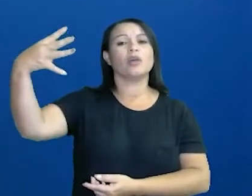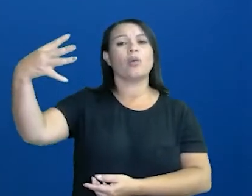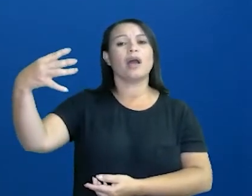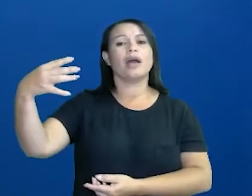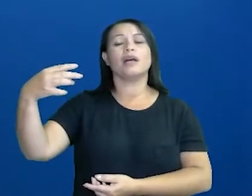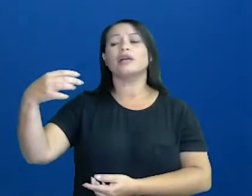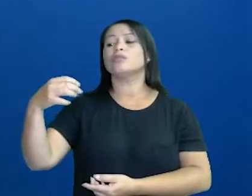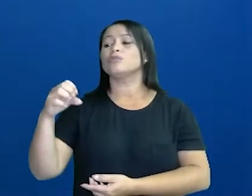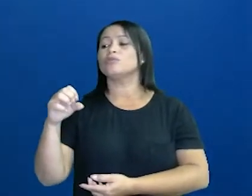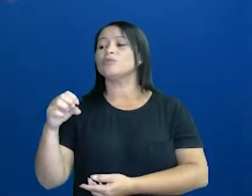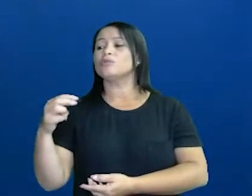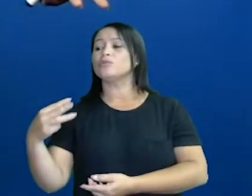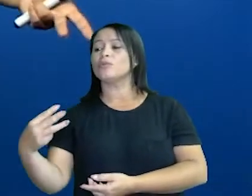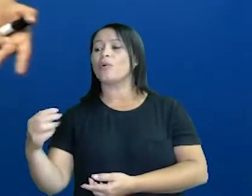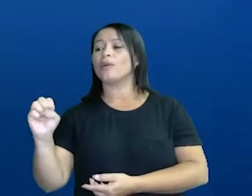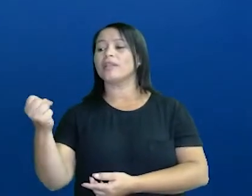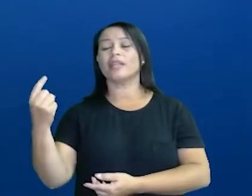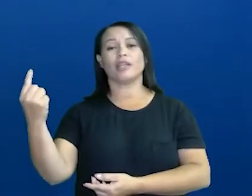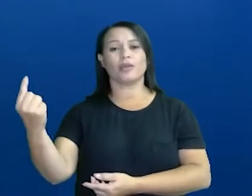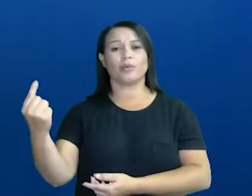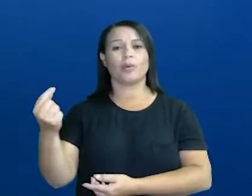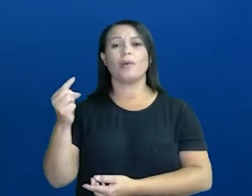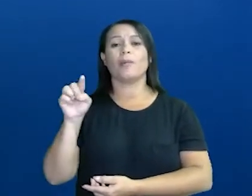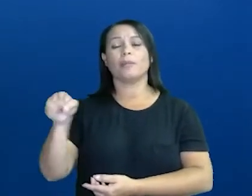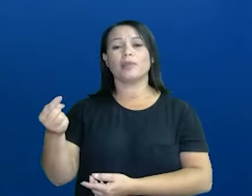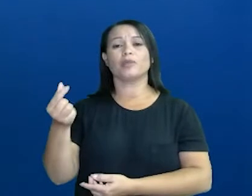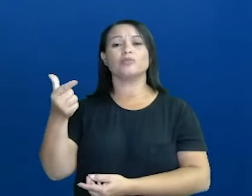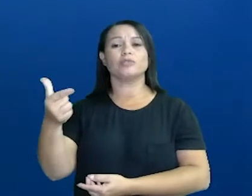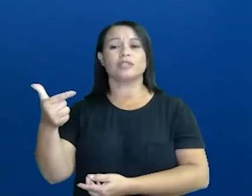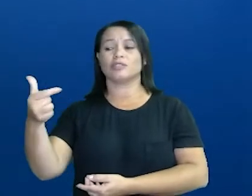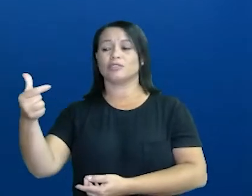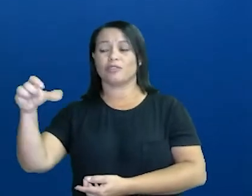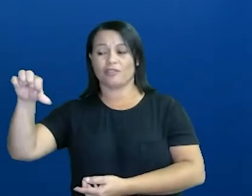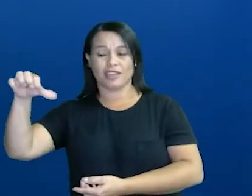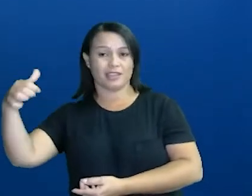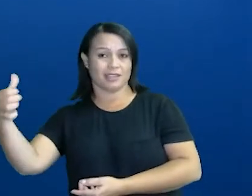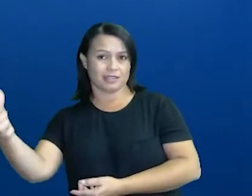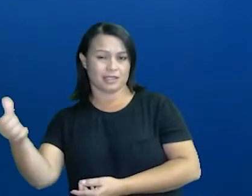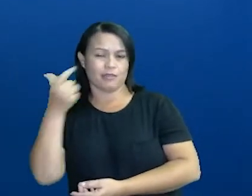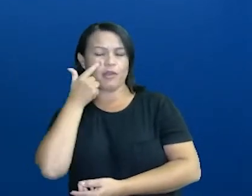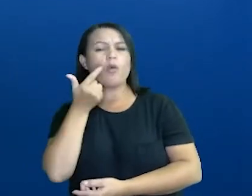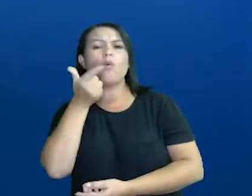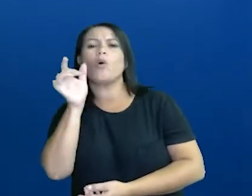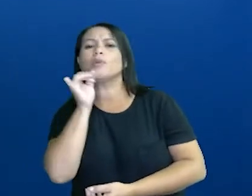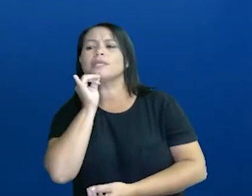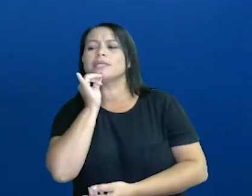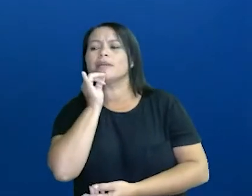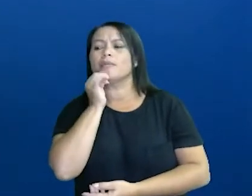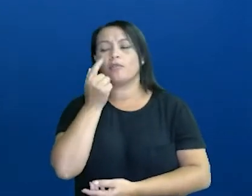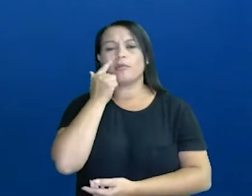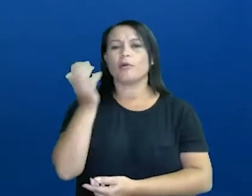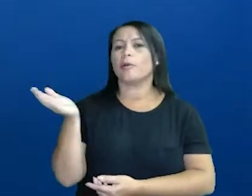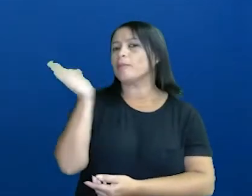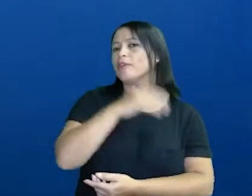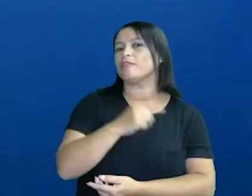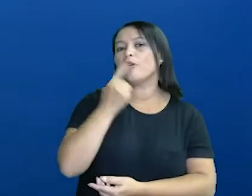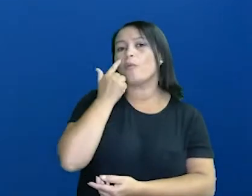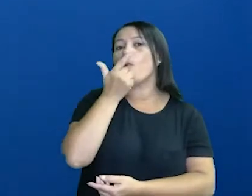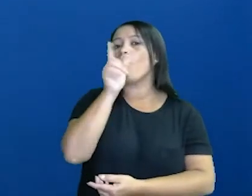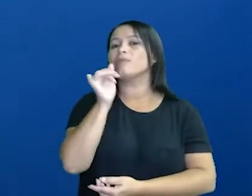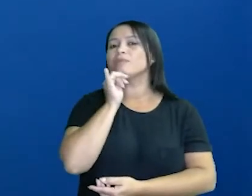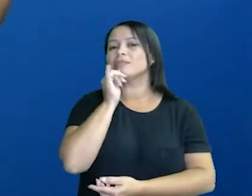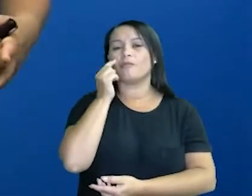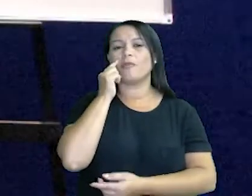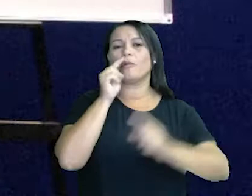elevado a 4 81/16 vezes 81296 vamos ver um outras e pro gente vamos comigo ver